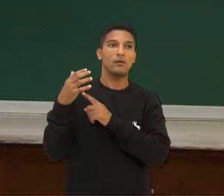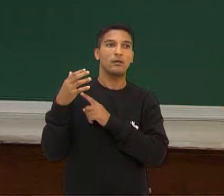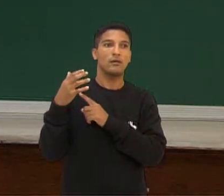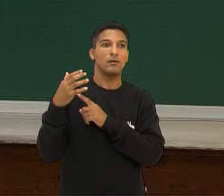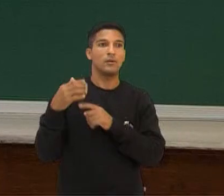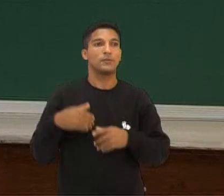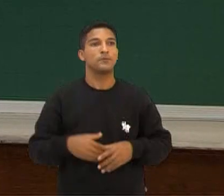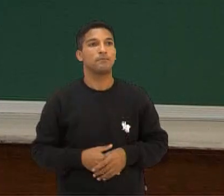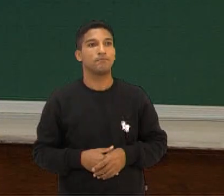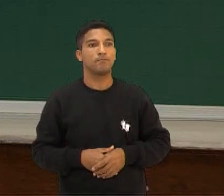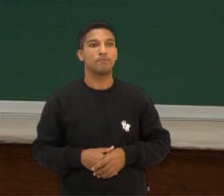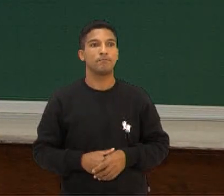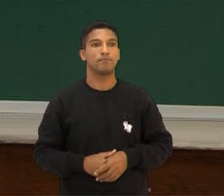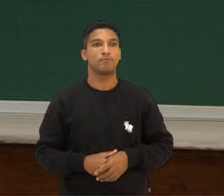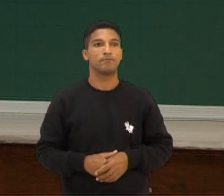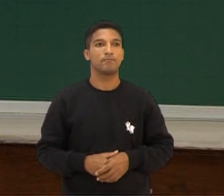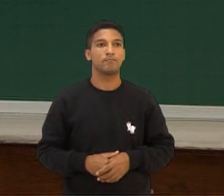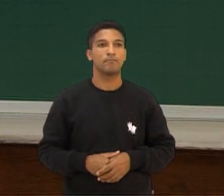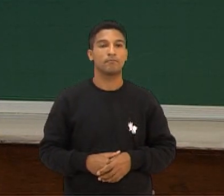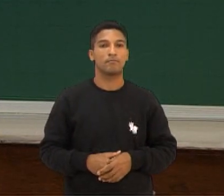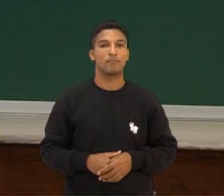dos nomes certinho lá.